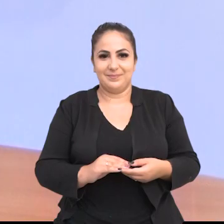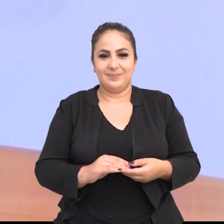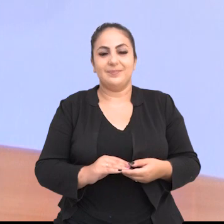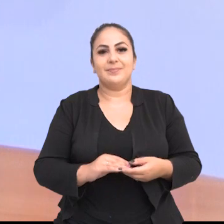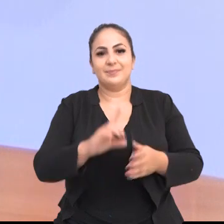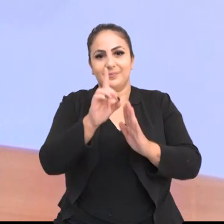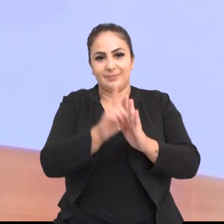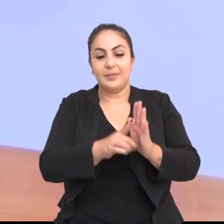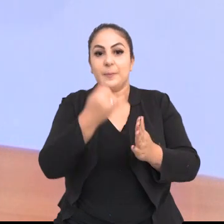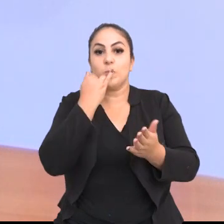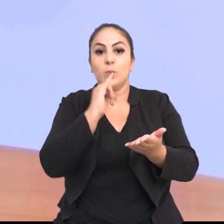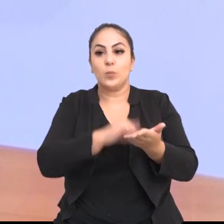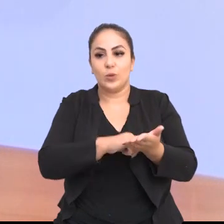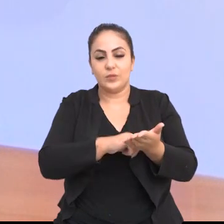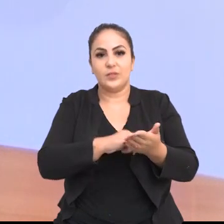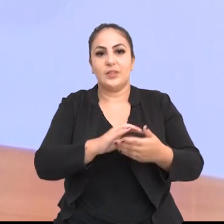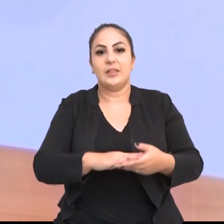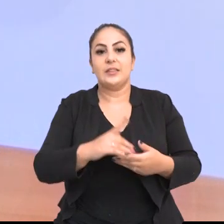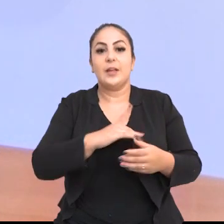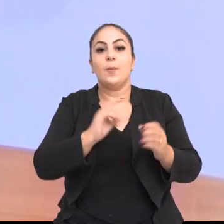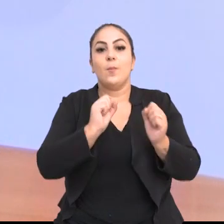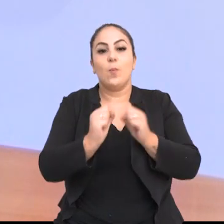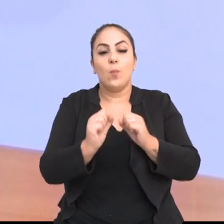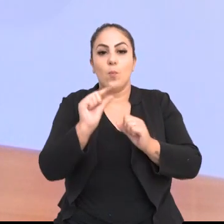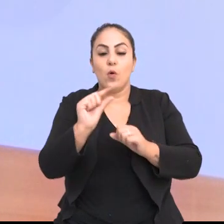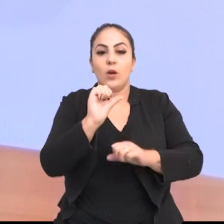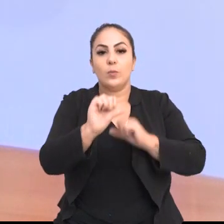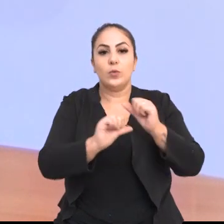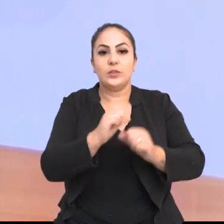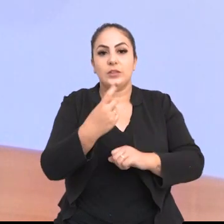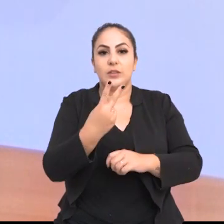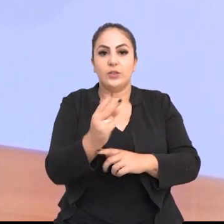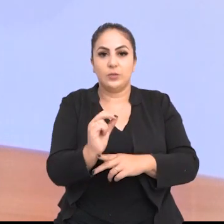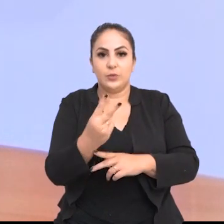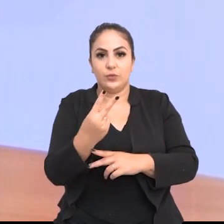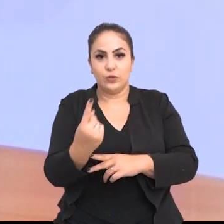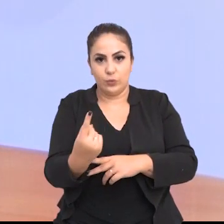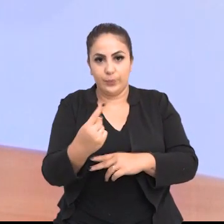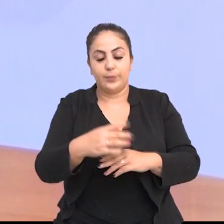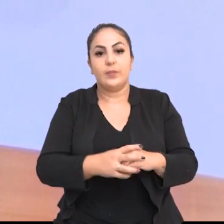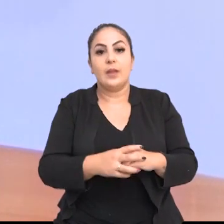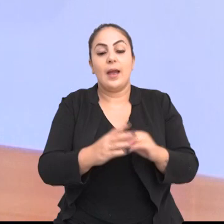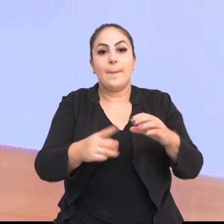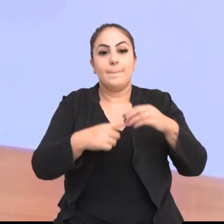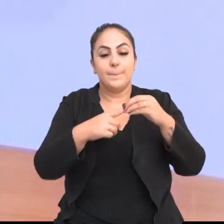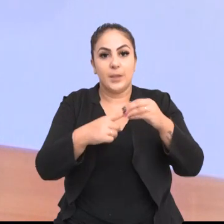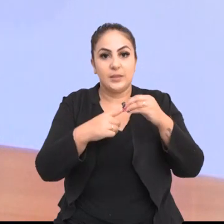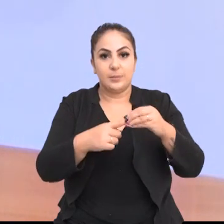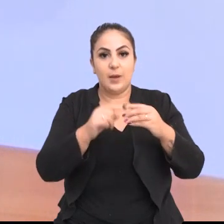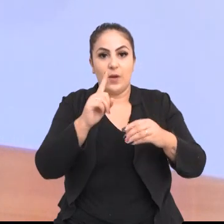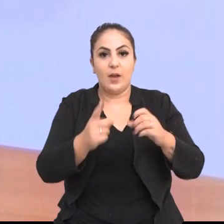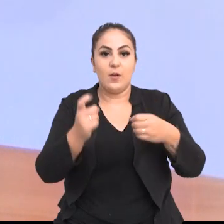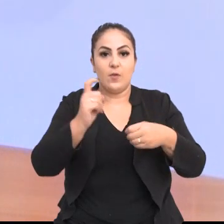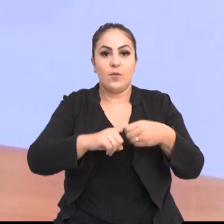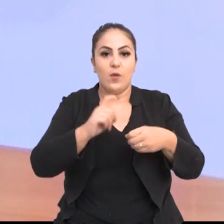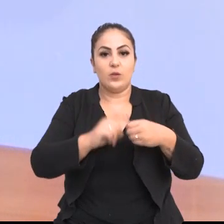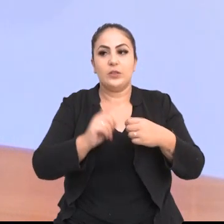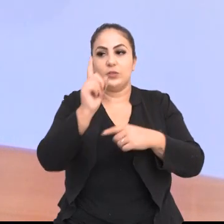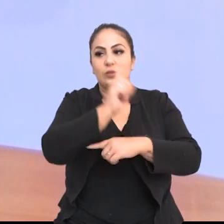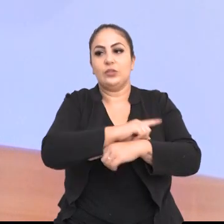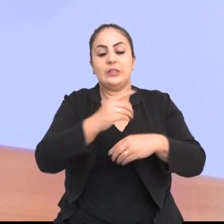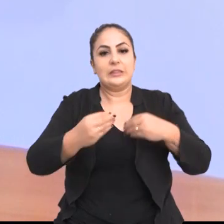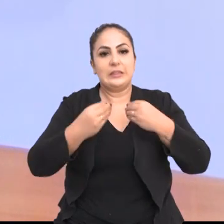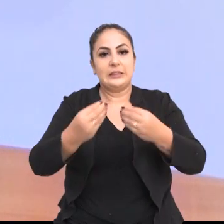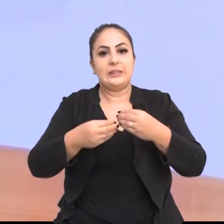A declaração do imposto de renda tem poucas mudanças em 2021. A principal é o retorno das datas